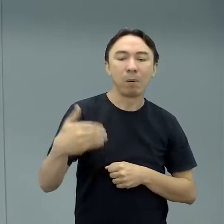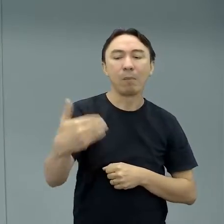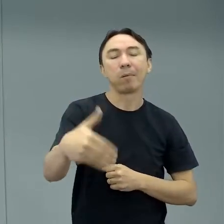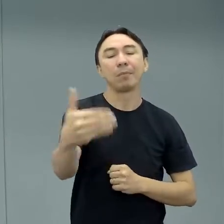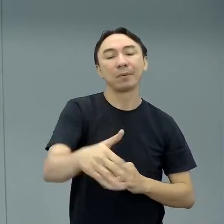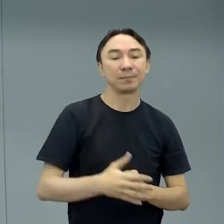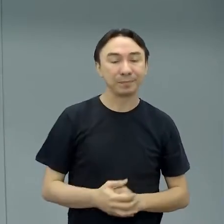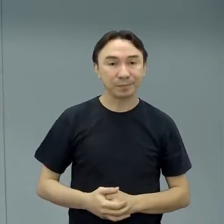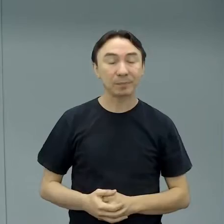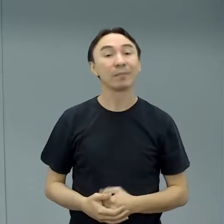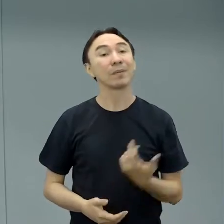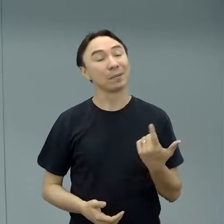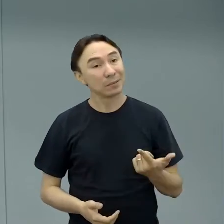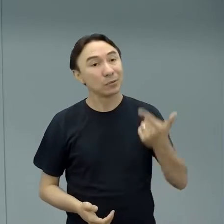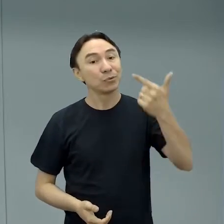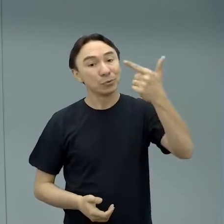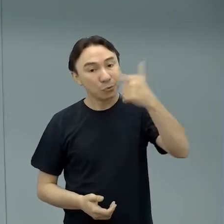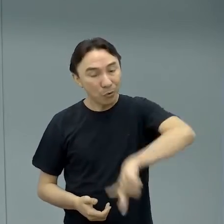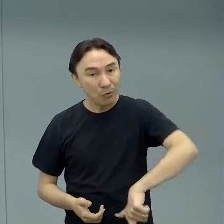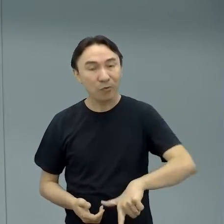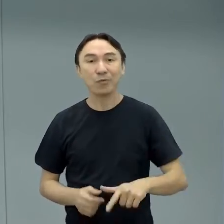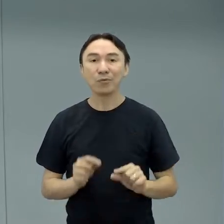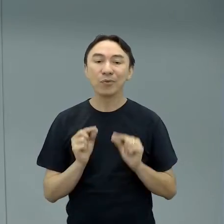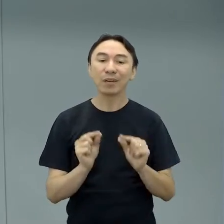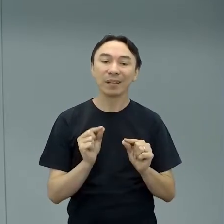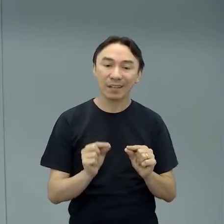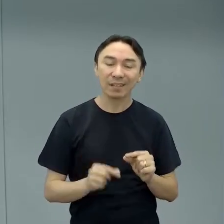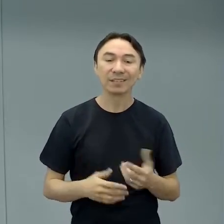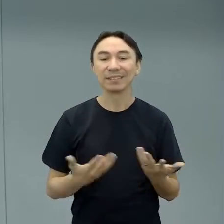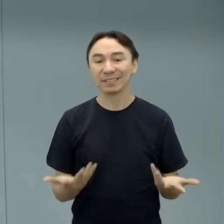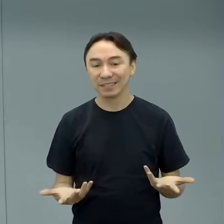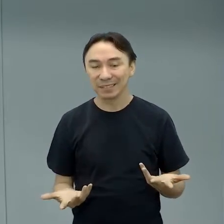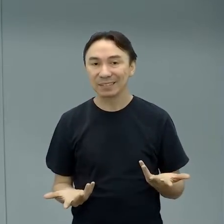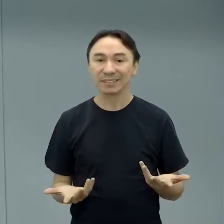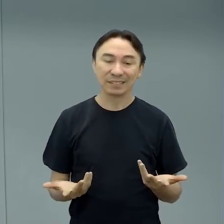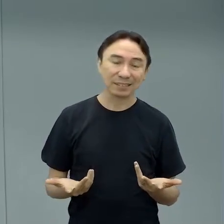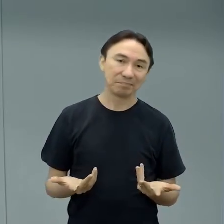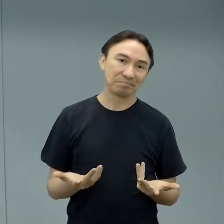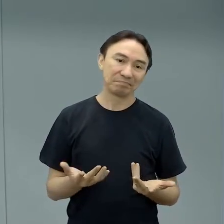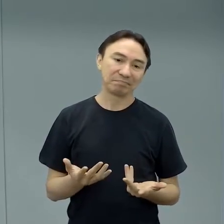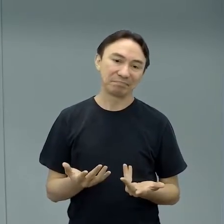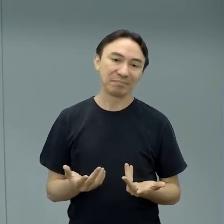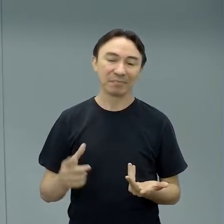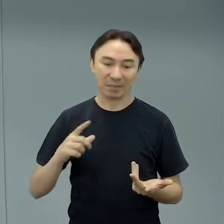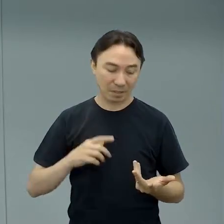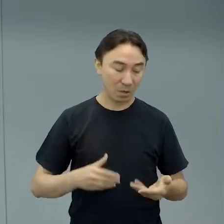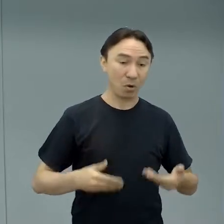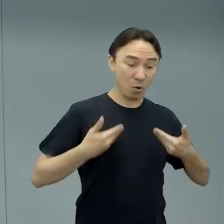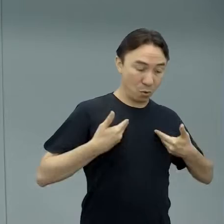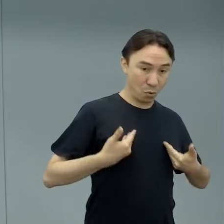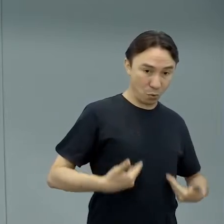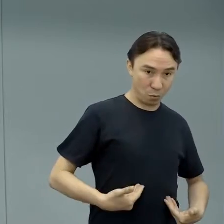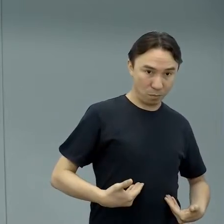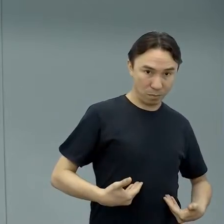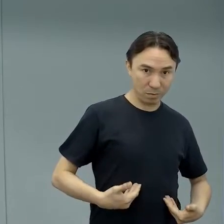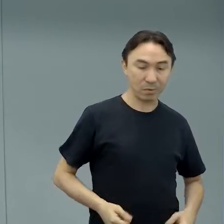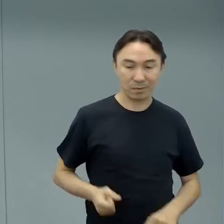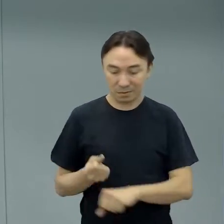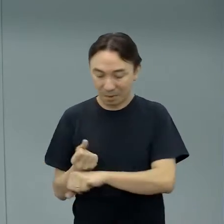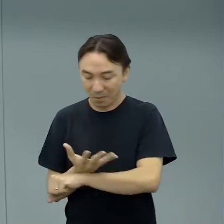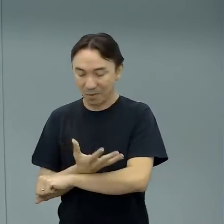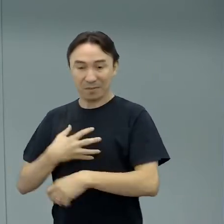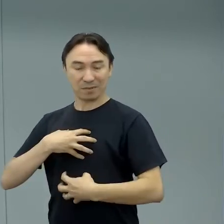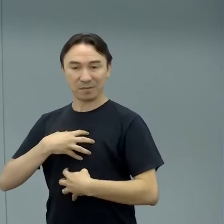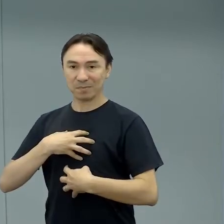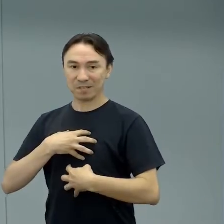gente comprova que impossível separar, né? É impossível separar corpo e emoção. Sim. Então, para